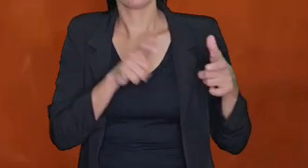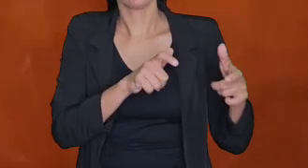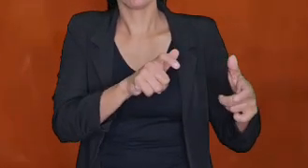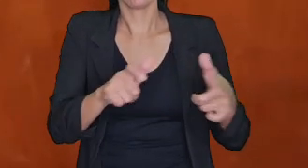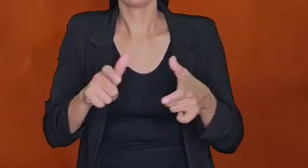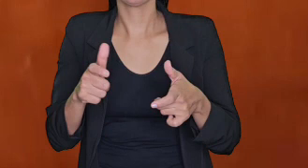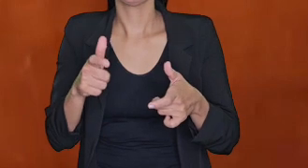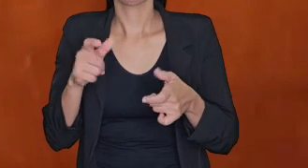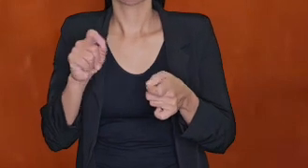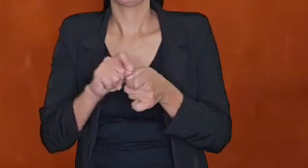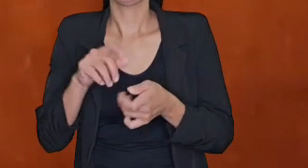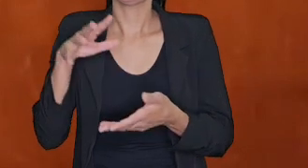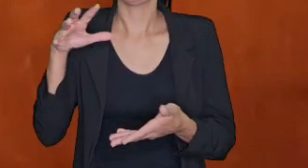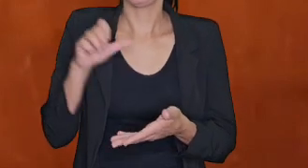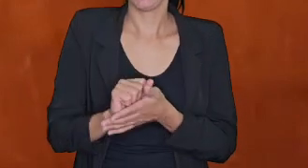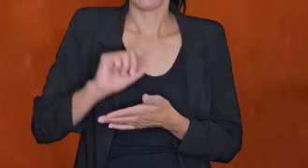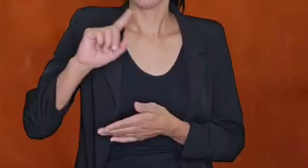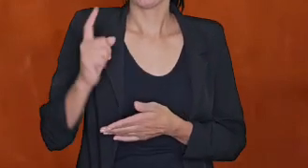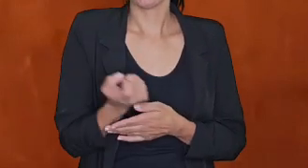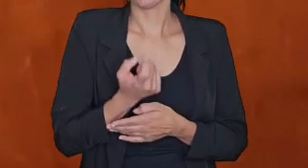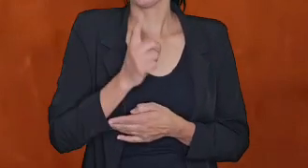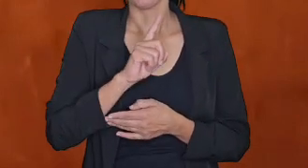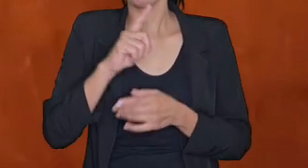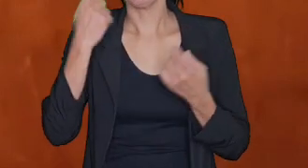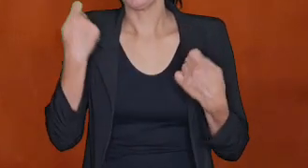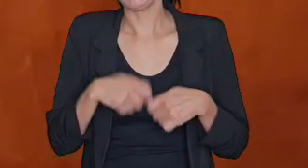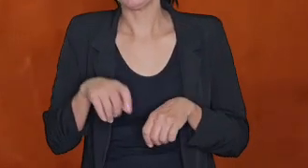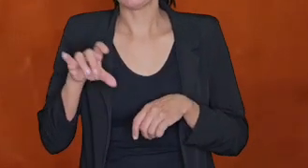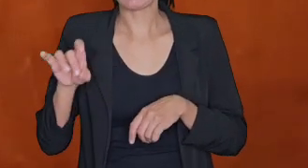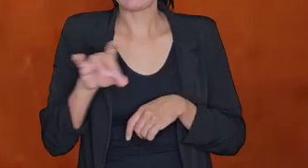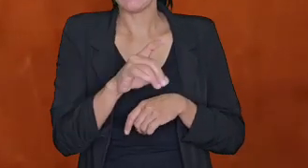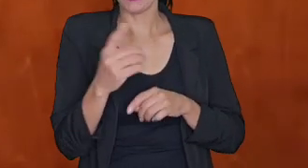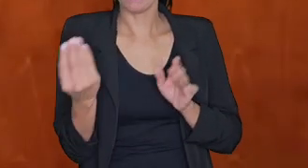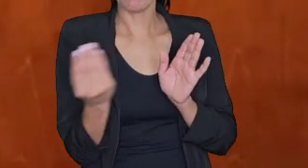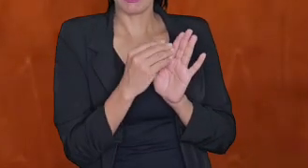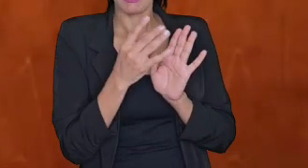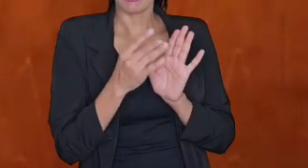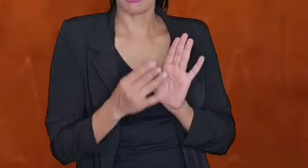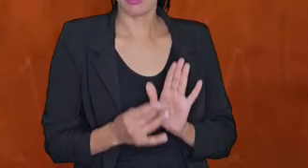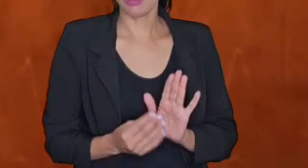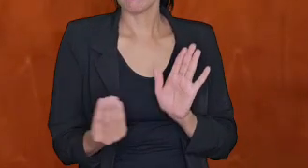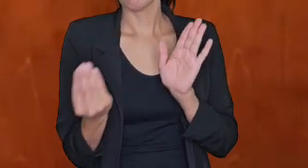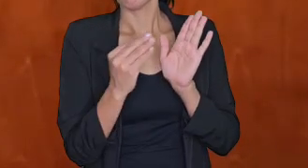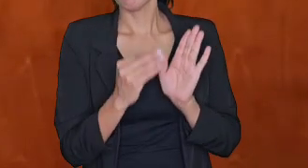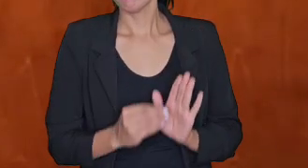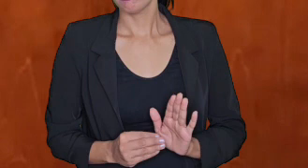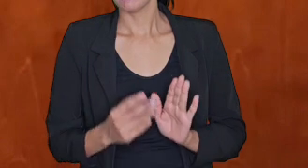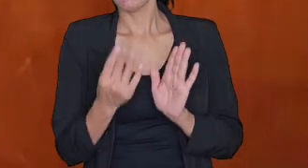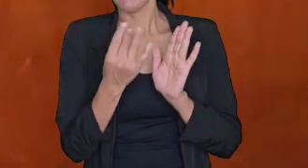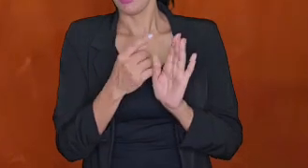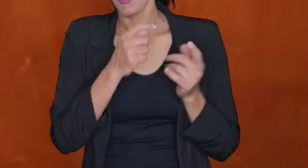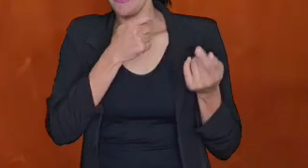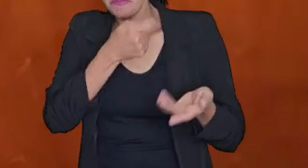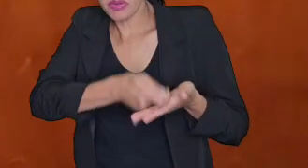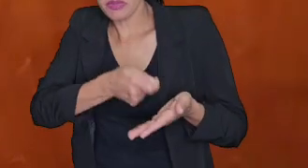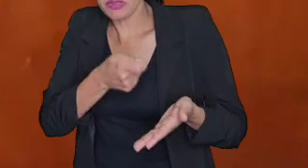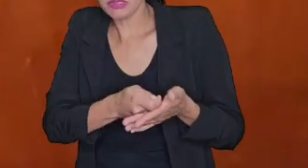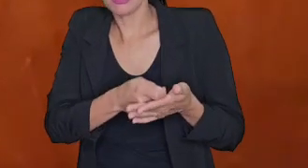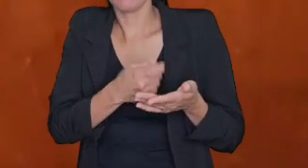obrigações de diversos lotes a ser passada essa escritura, não de um lote. Você acha que teria que descrever um por um, ou se